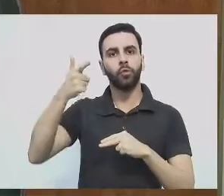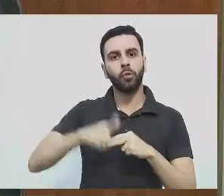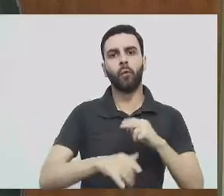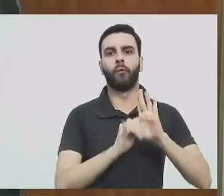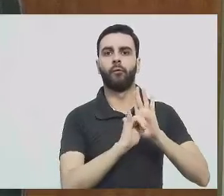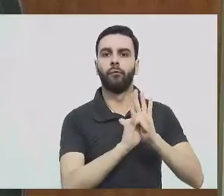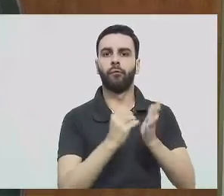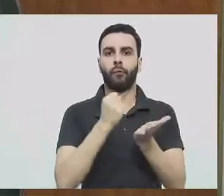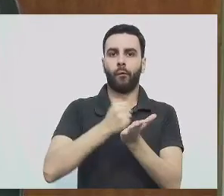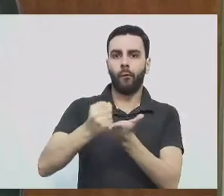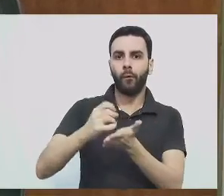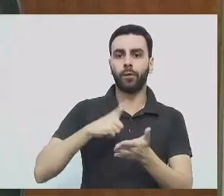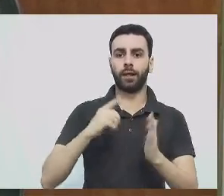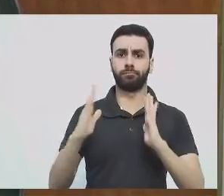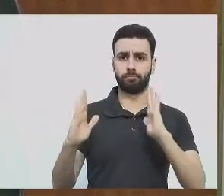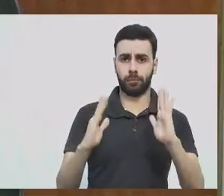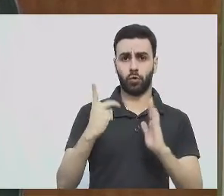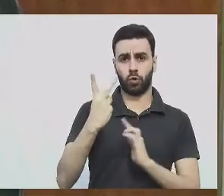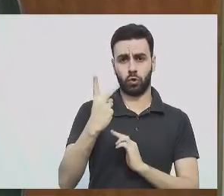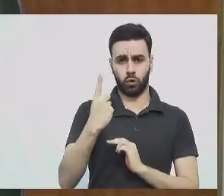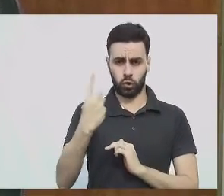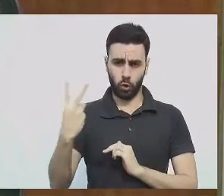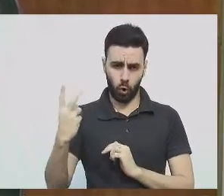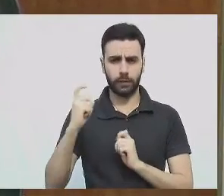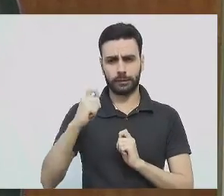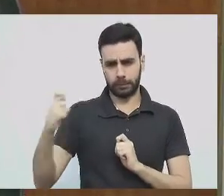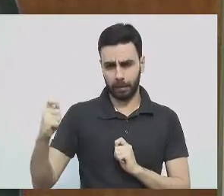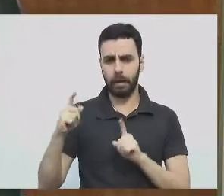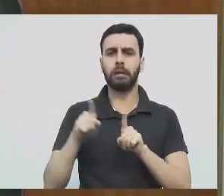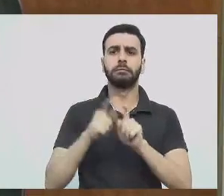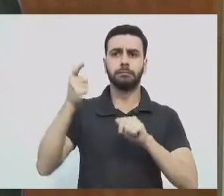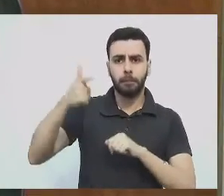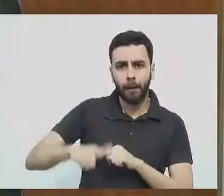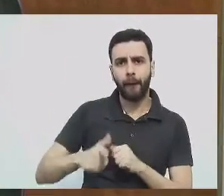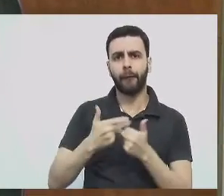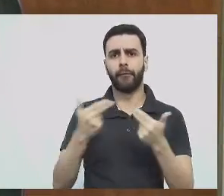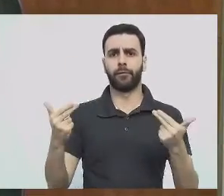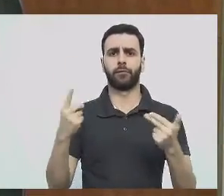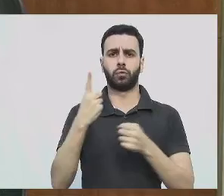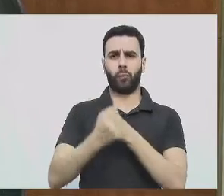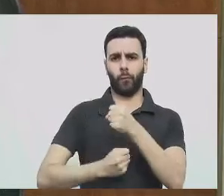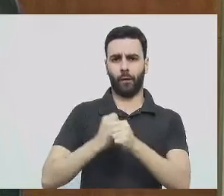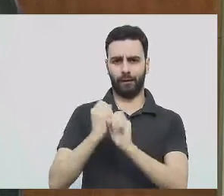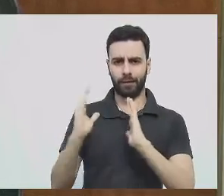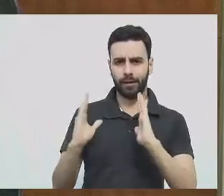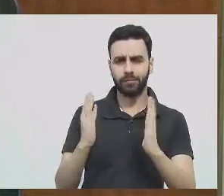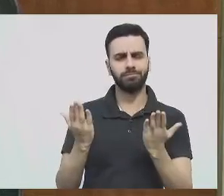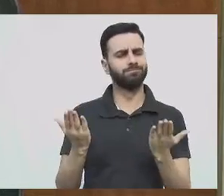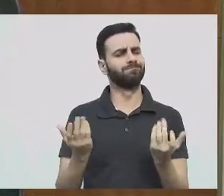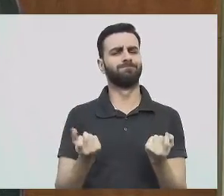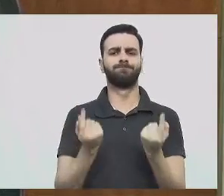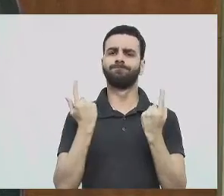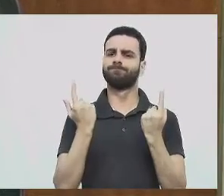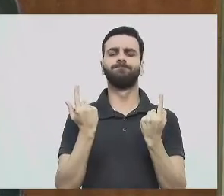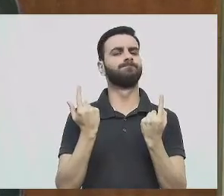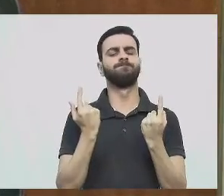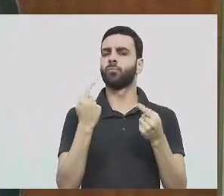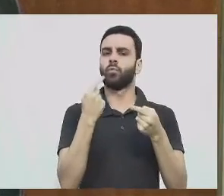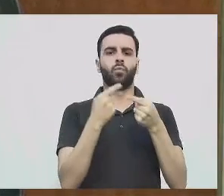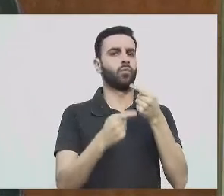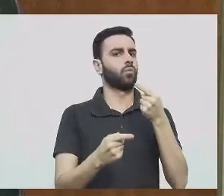contrato, um contrato por 12 meses, depois possível de ser renovado. Então, meus nobres colegas, não